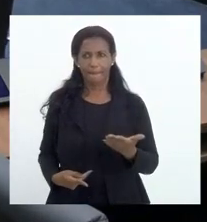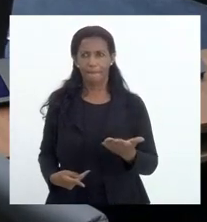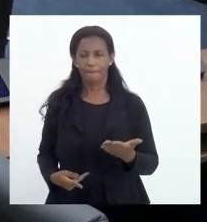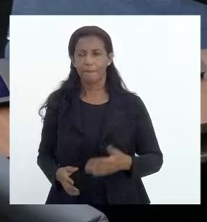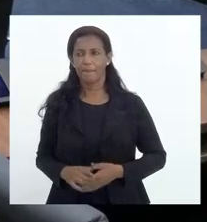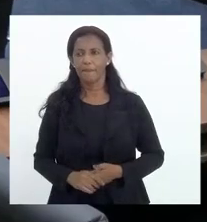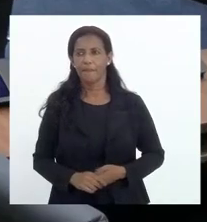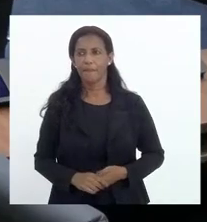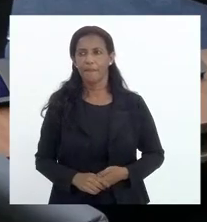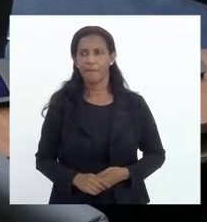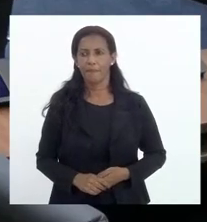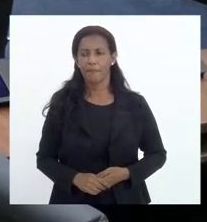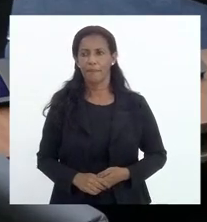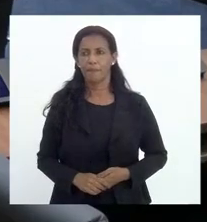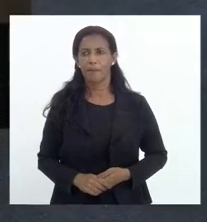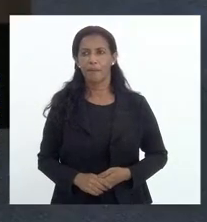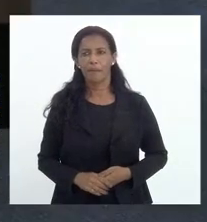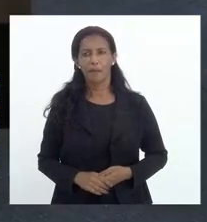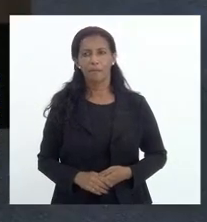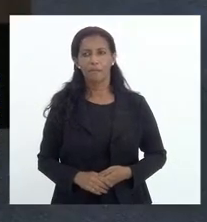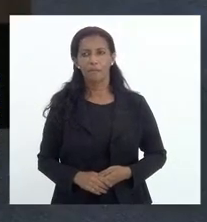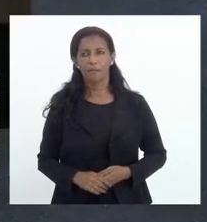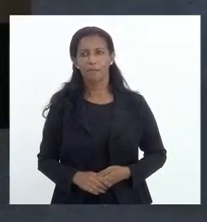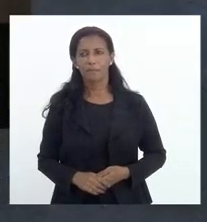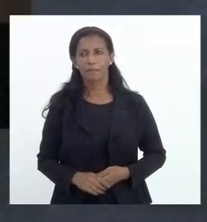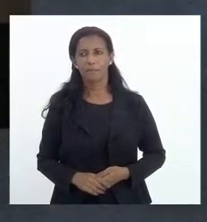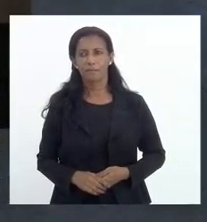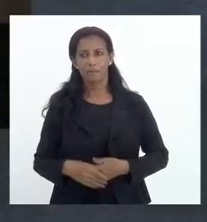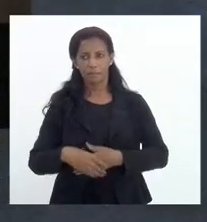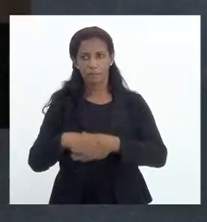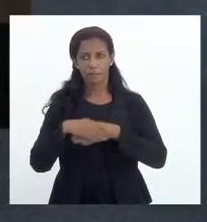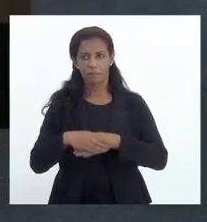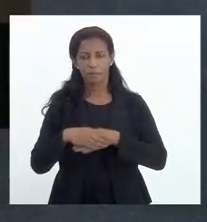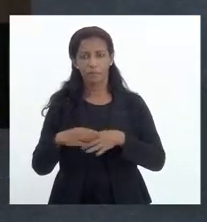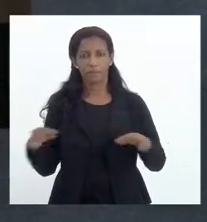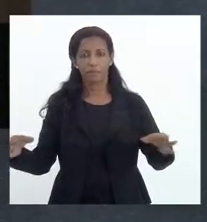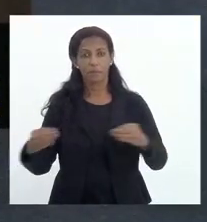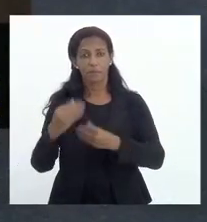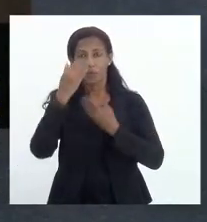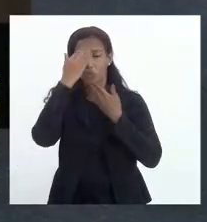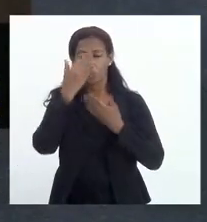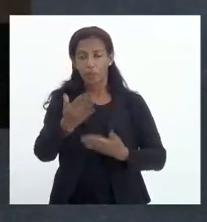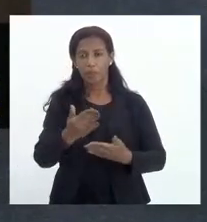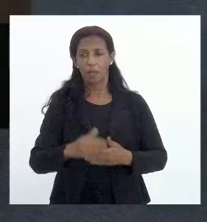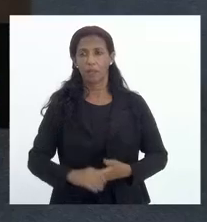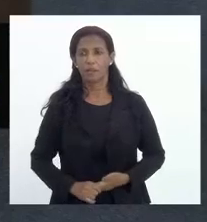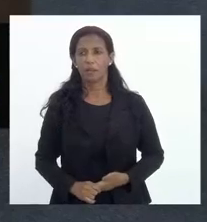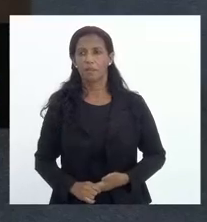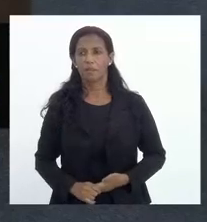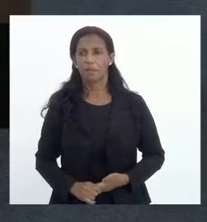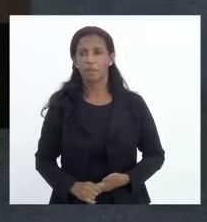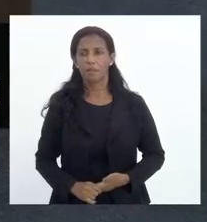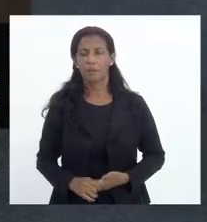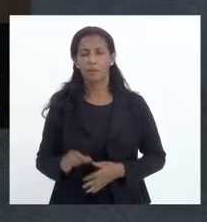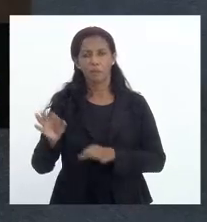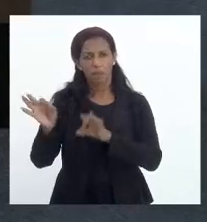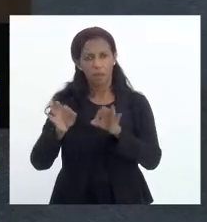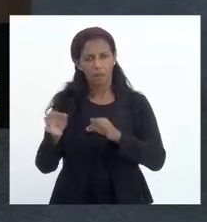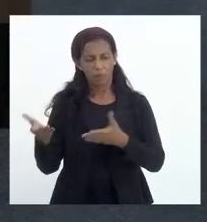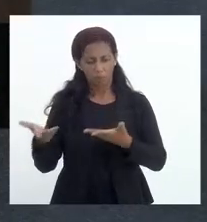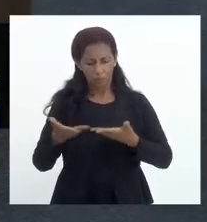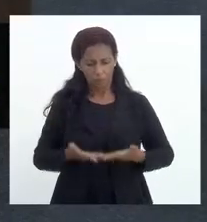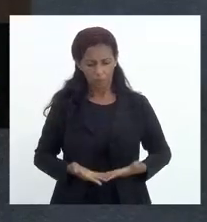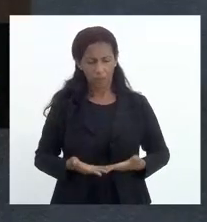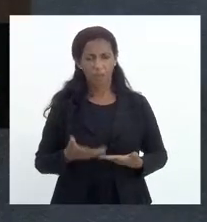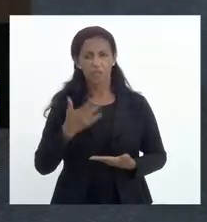estendo a todos os presentes, plenário, e pedir obrigado aqui pela condição que está me dando aqui de